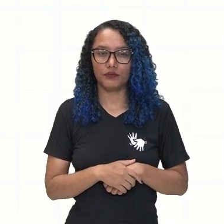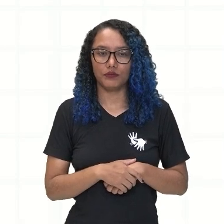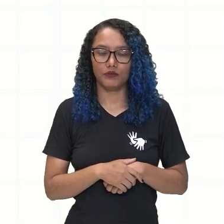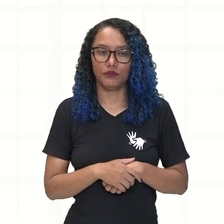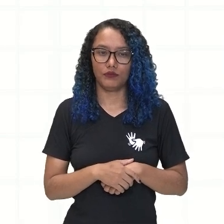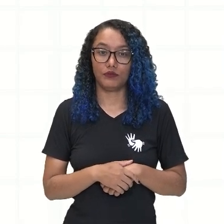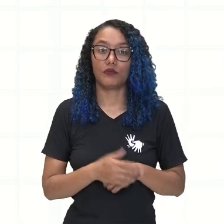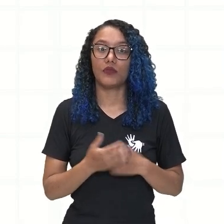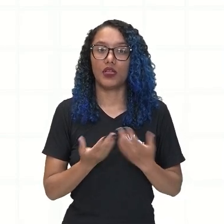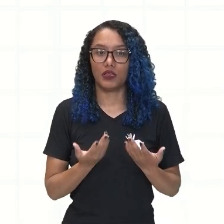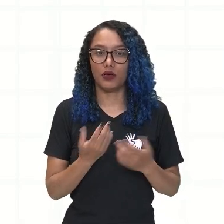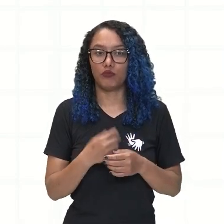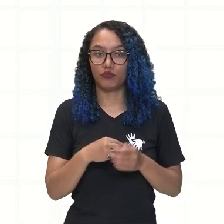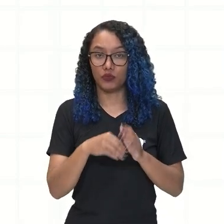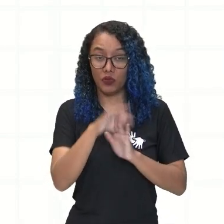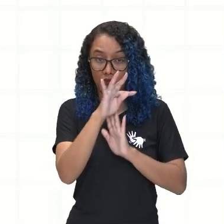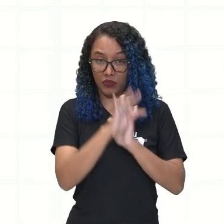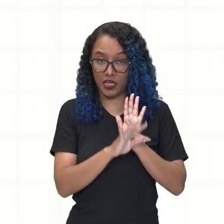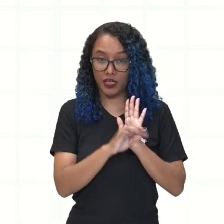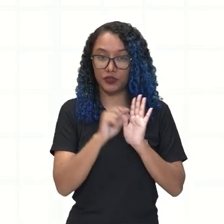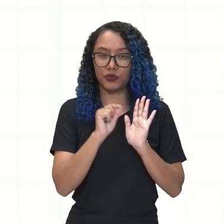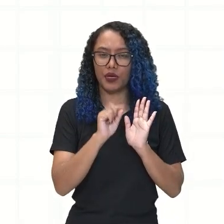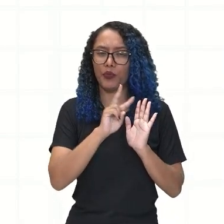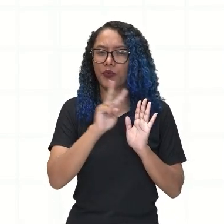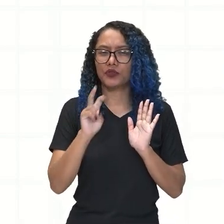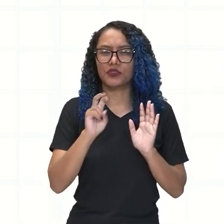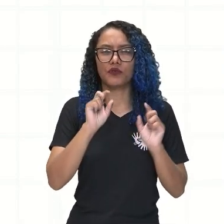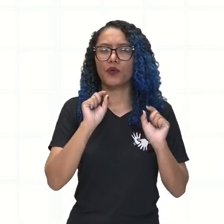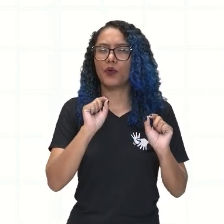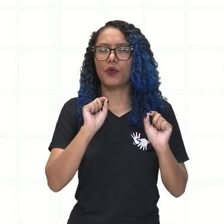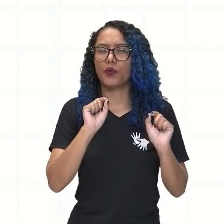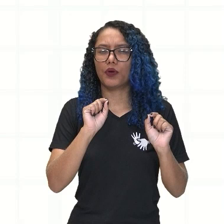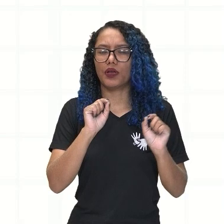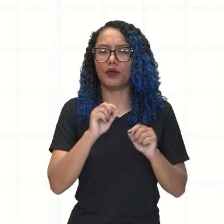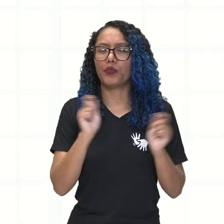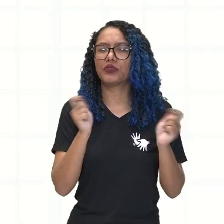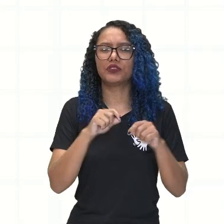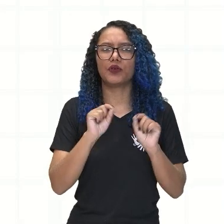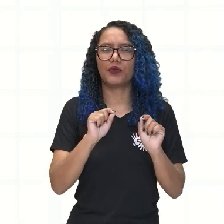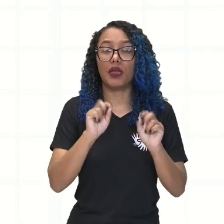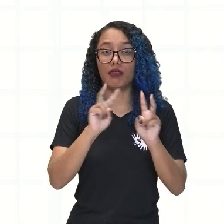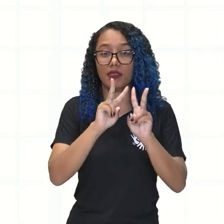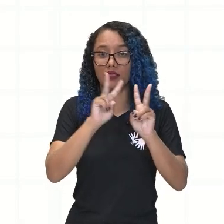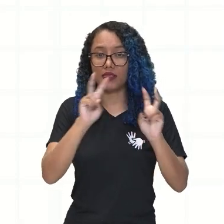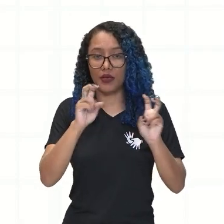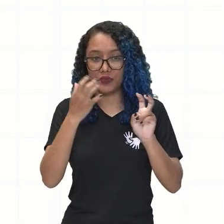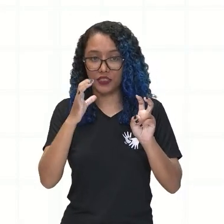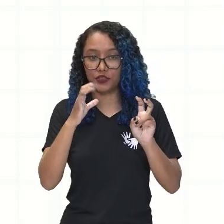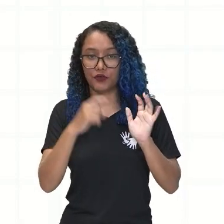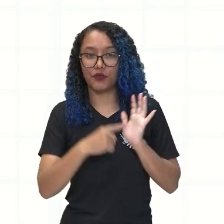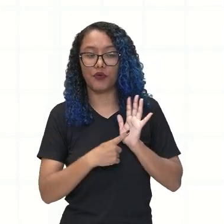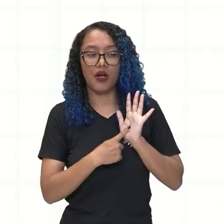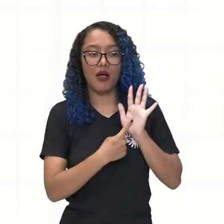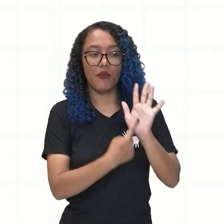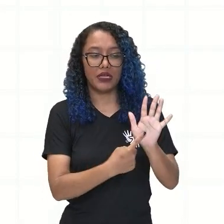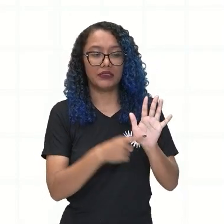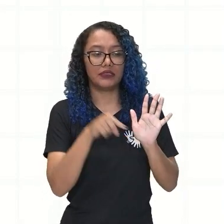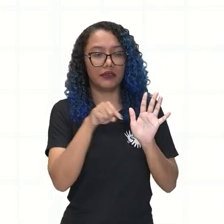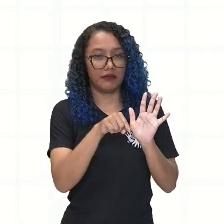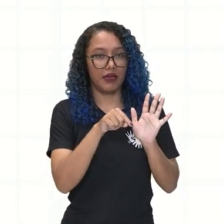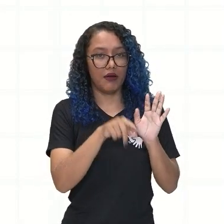tema científico, olha só, interessante aqui, ó. Um tema científico é apresentado ao público geral,